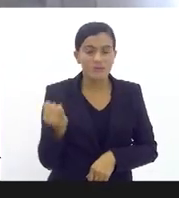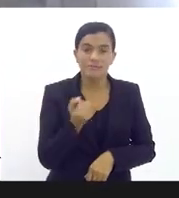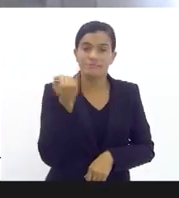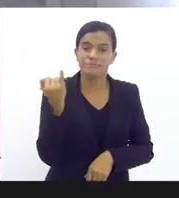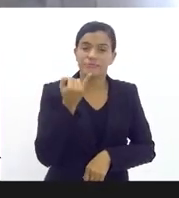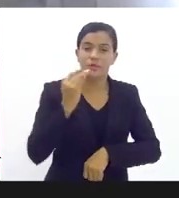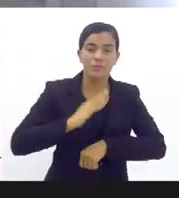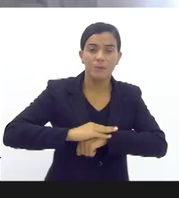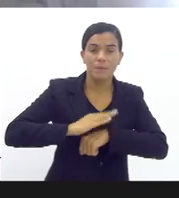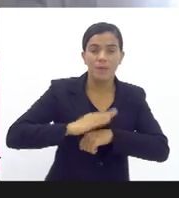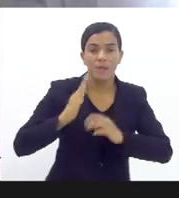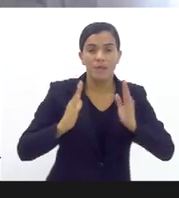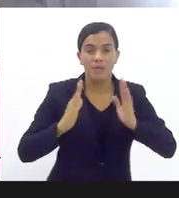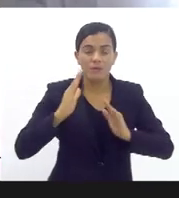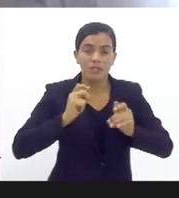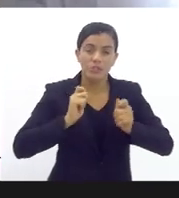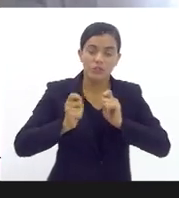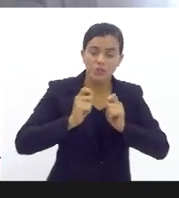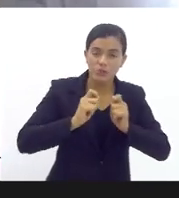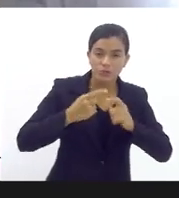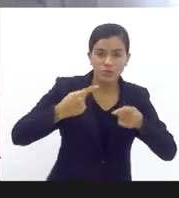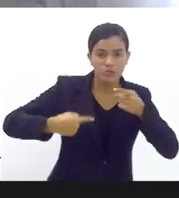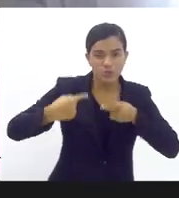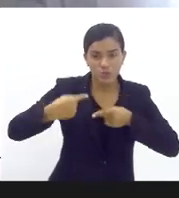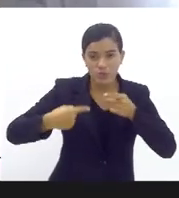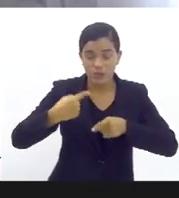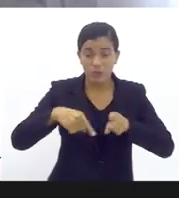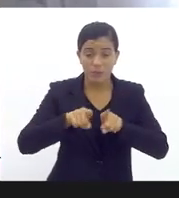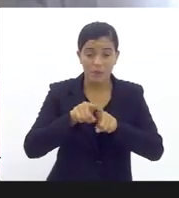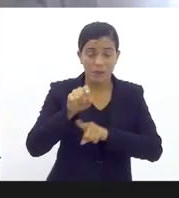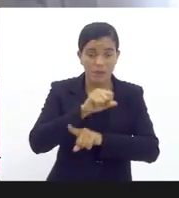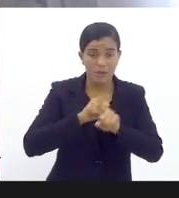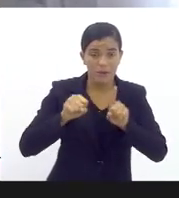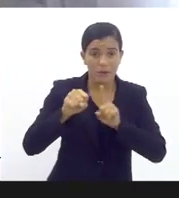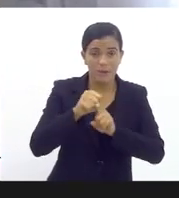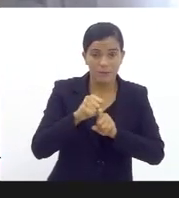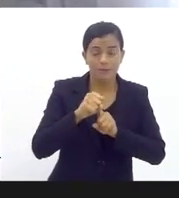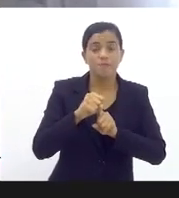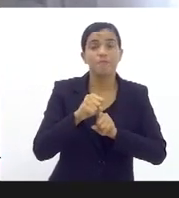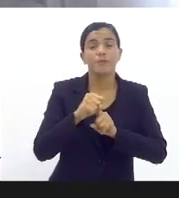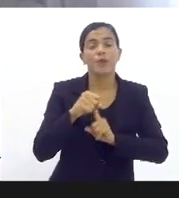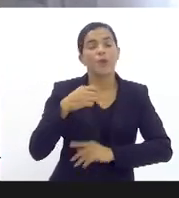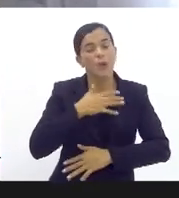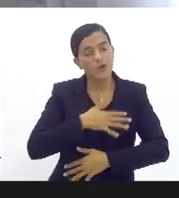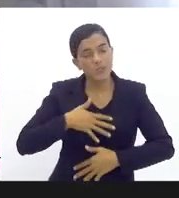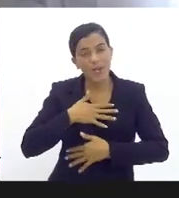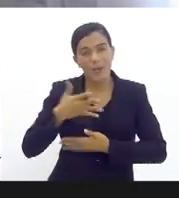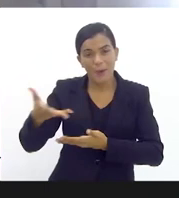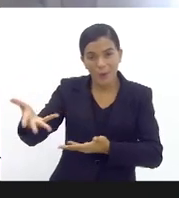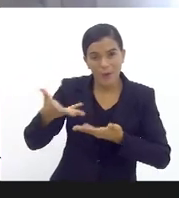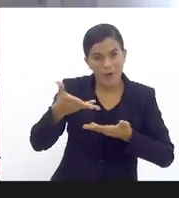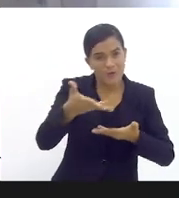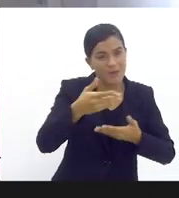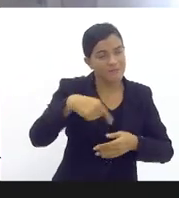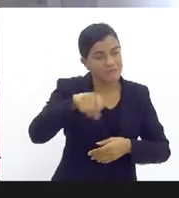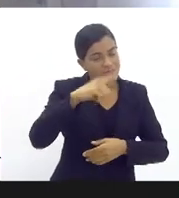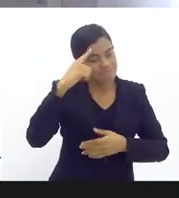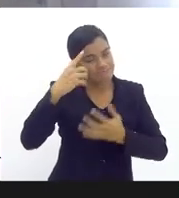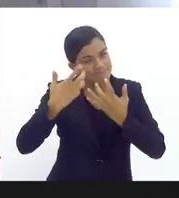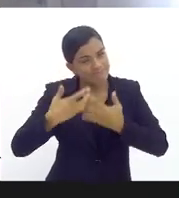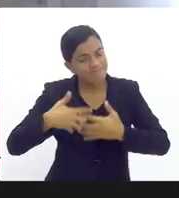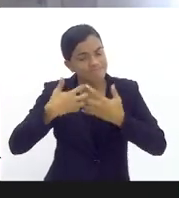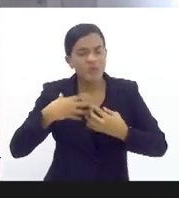esse momento e essa escuta da sociedade, e também gostaria de convidar todos a pensar em como que a gente